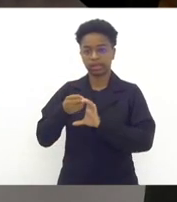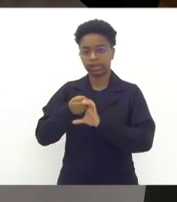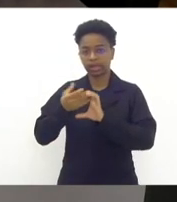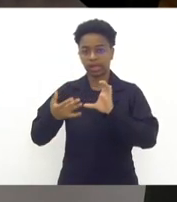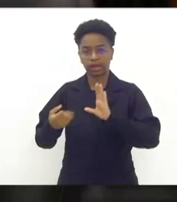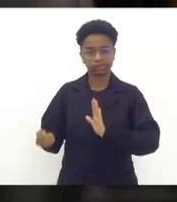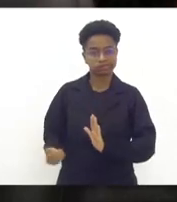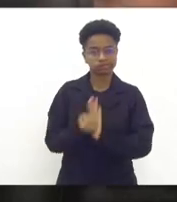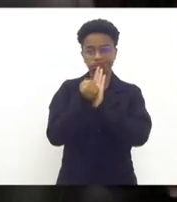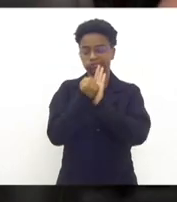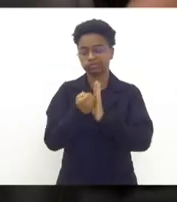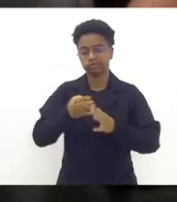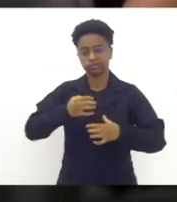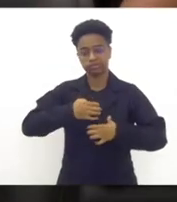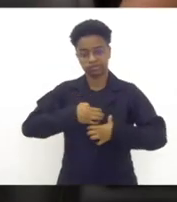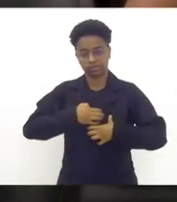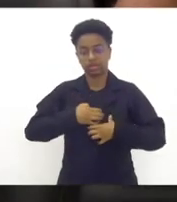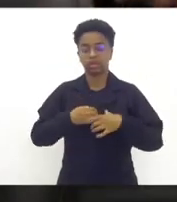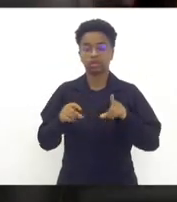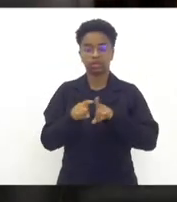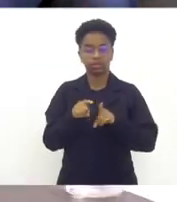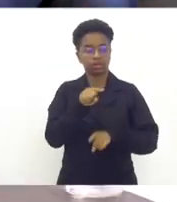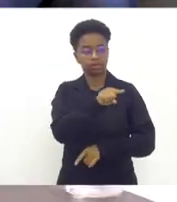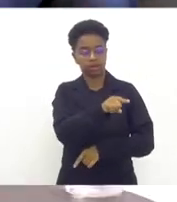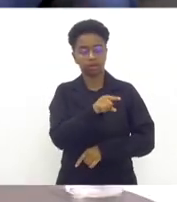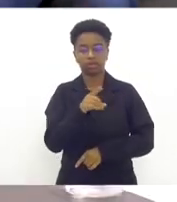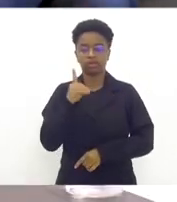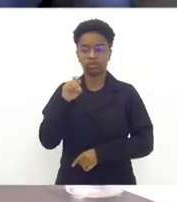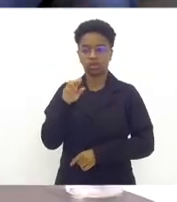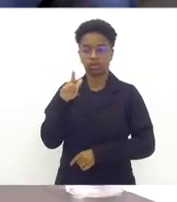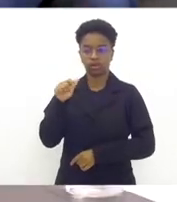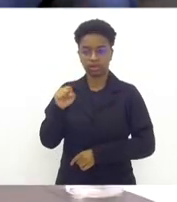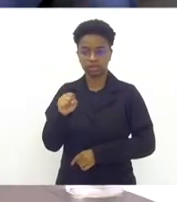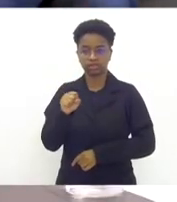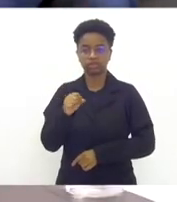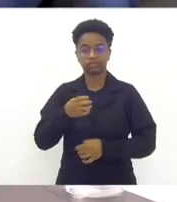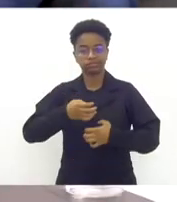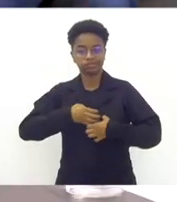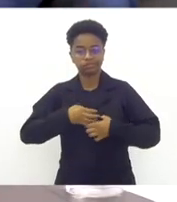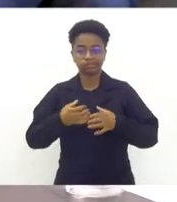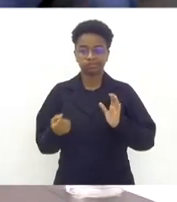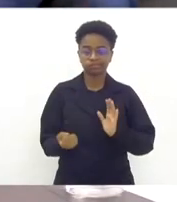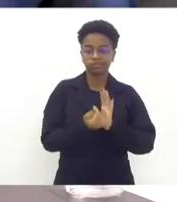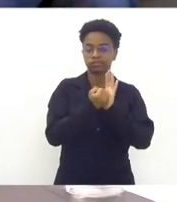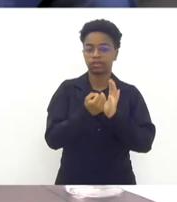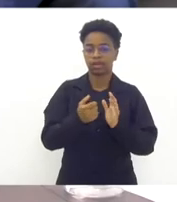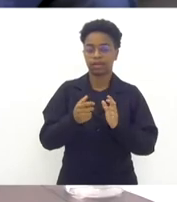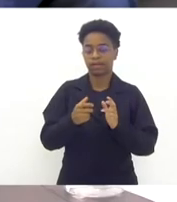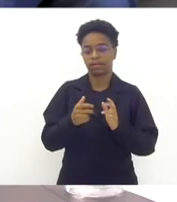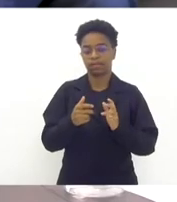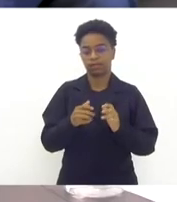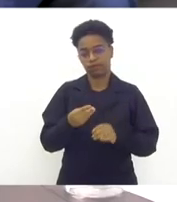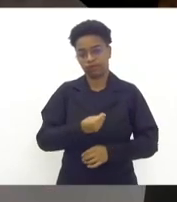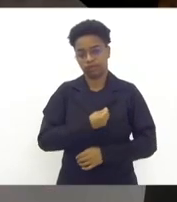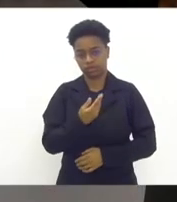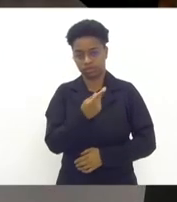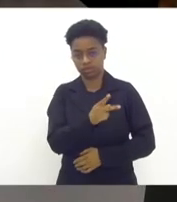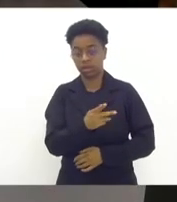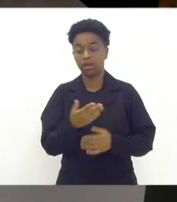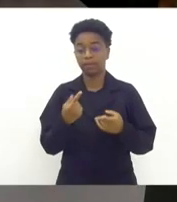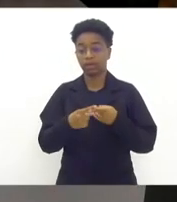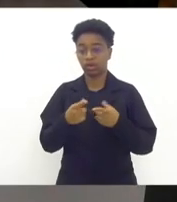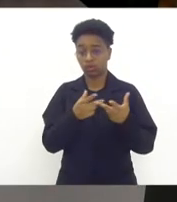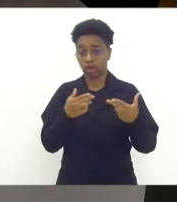dessa situação. Soldado Douglas traz a marca dessa situação. E é importante dizer, isso que aconteceu com o